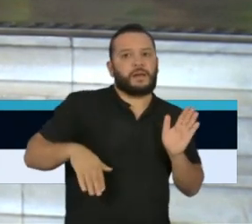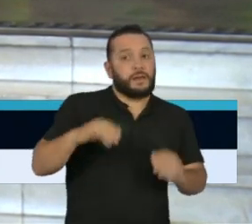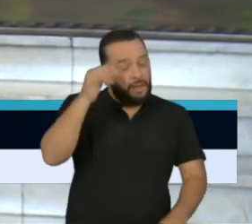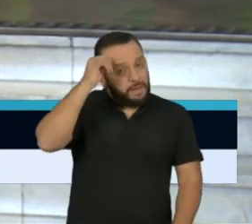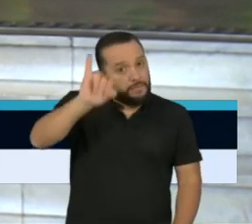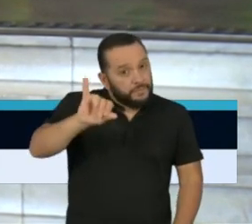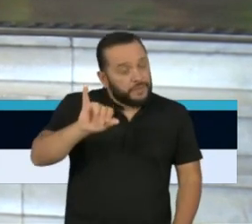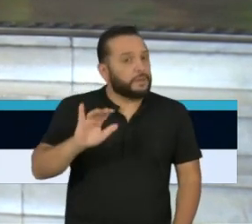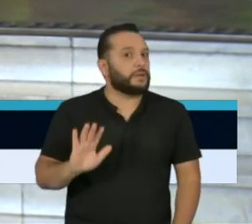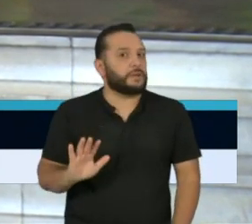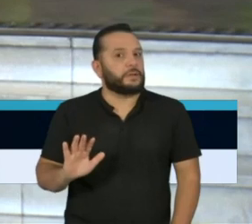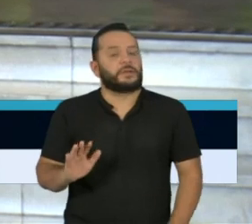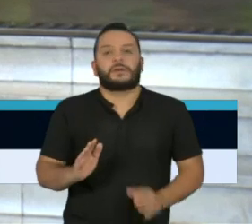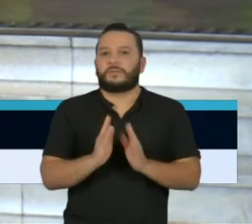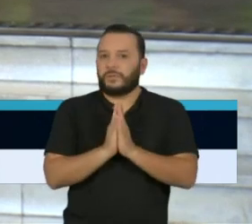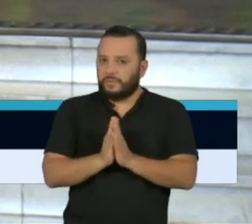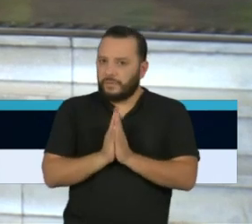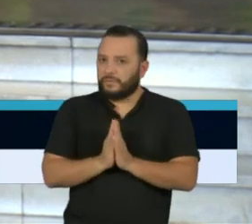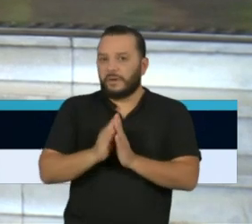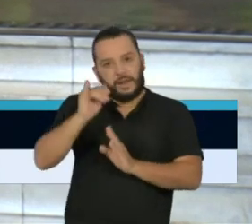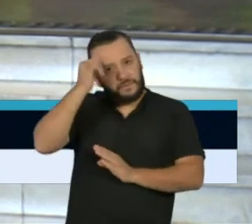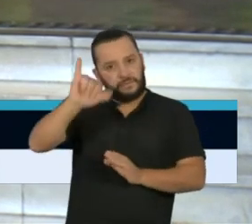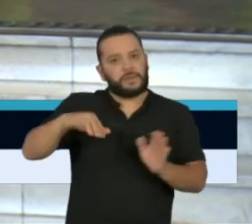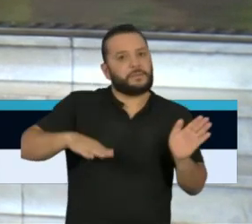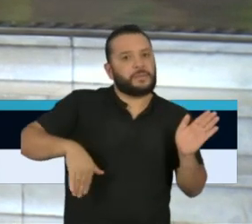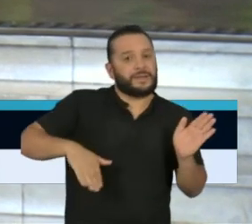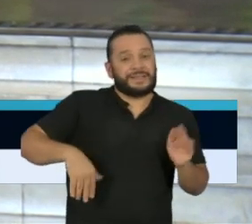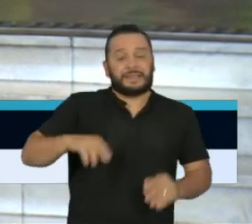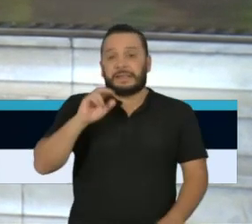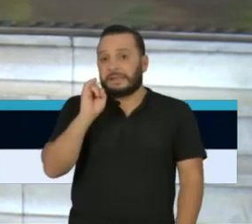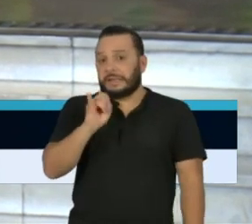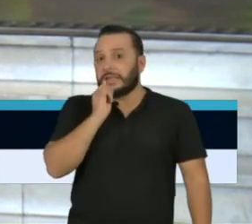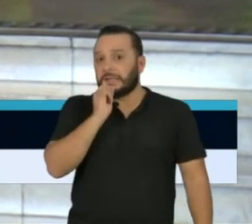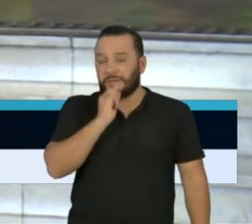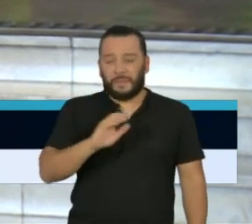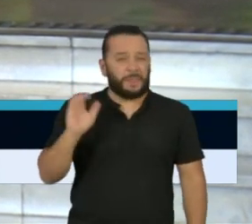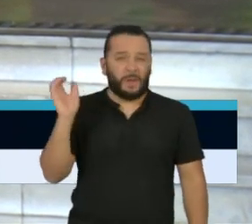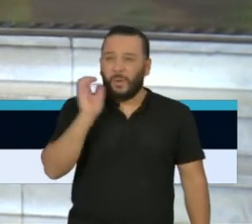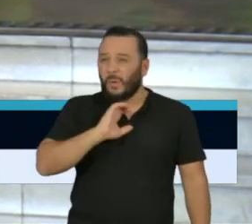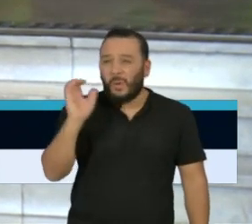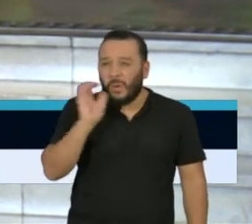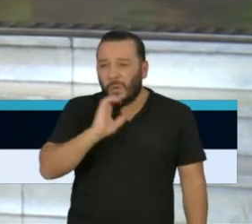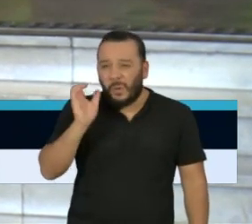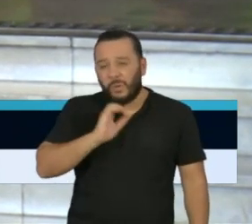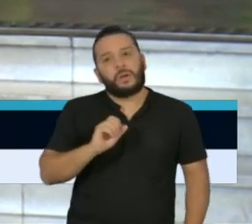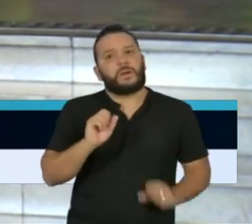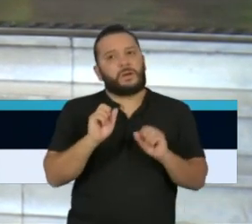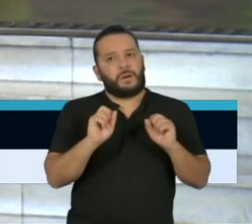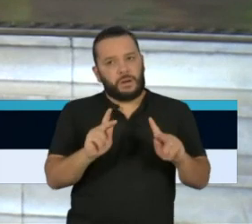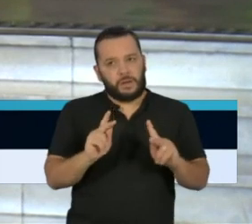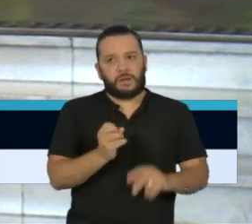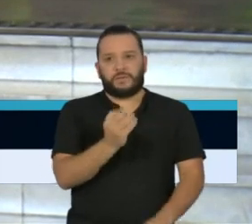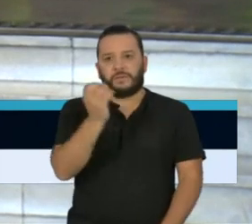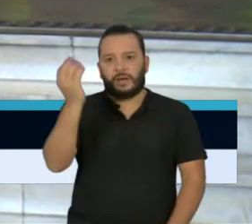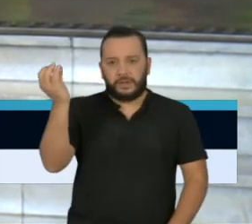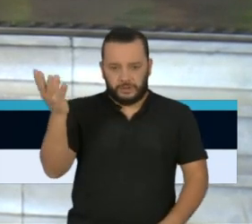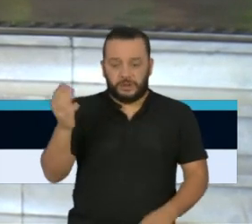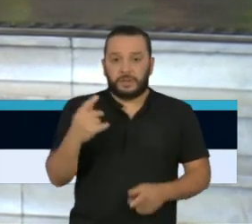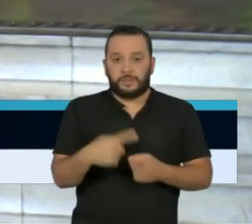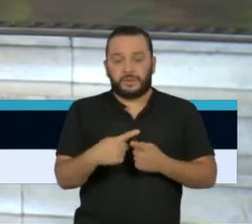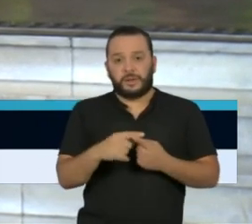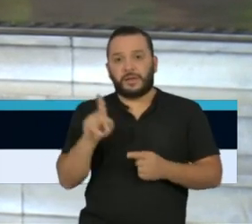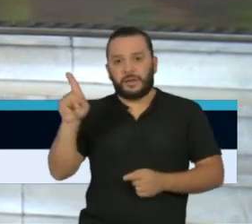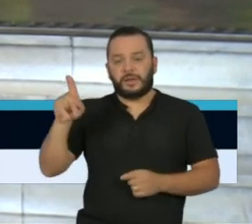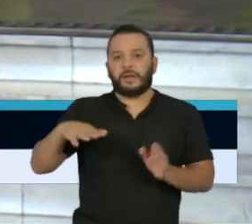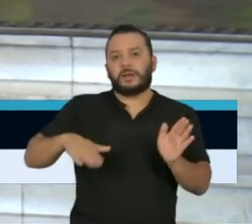De qualquer maneira, evite. Só em casos de absoluta necessidade. Os prefeitos e